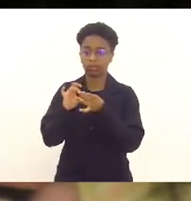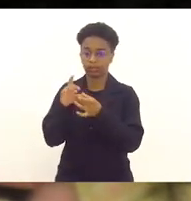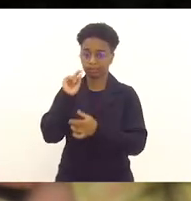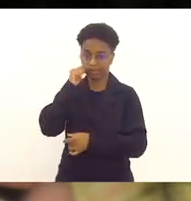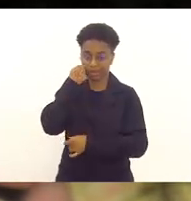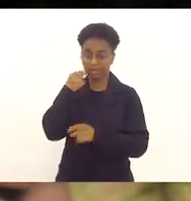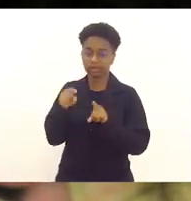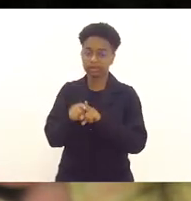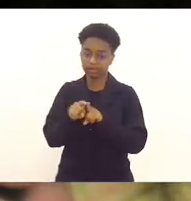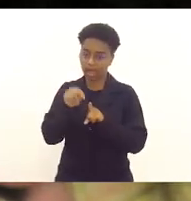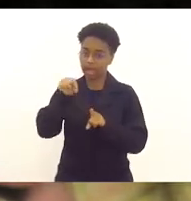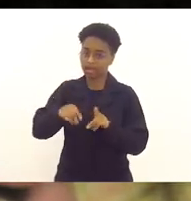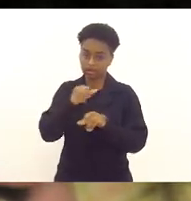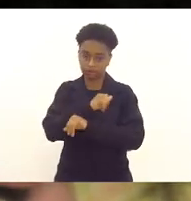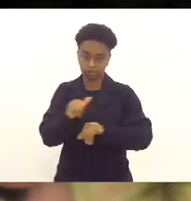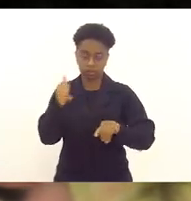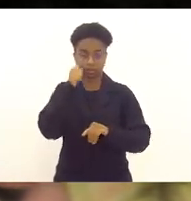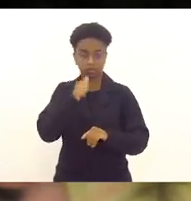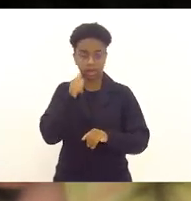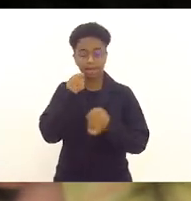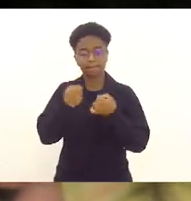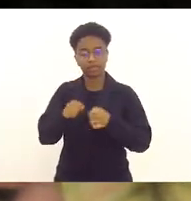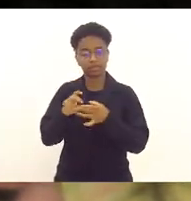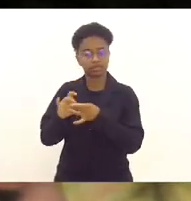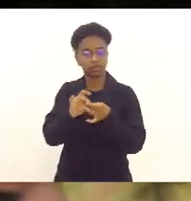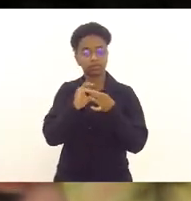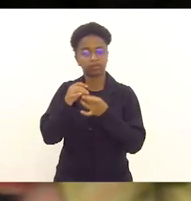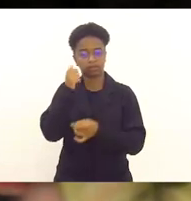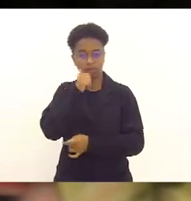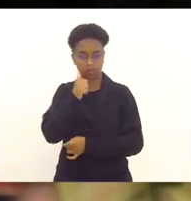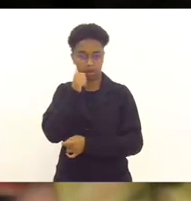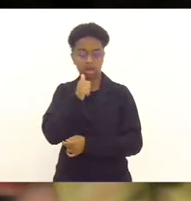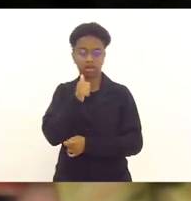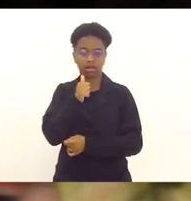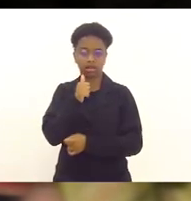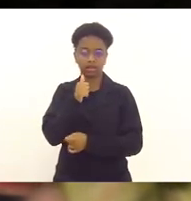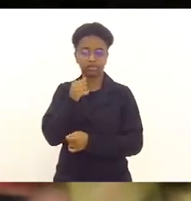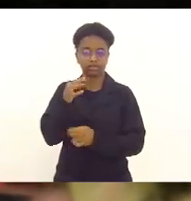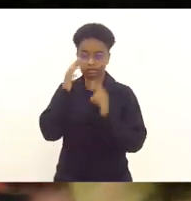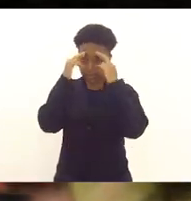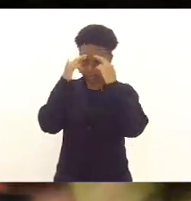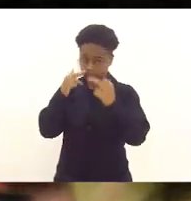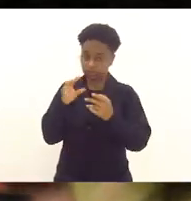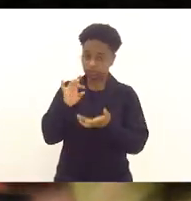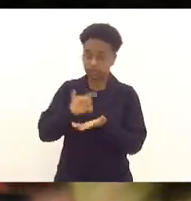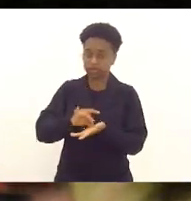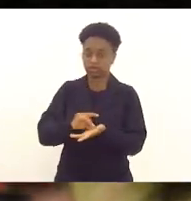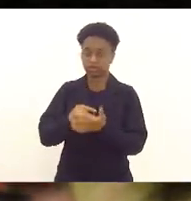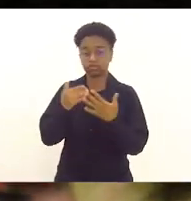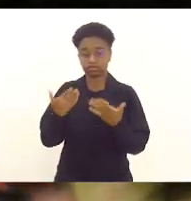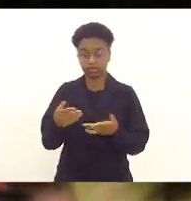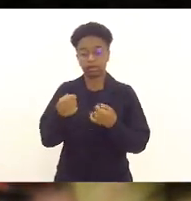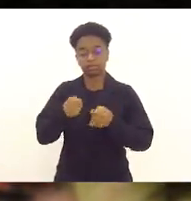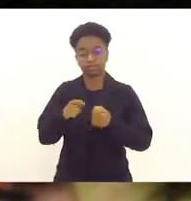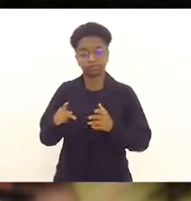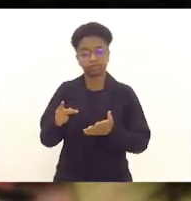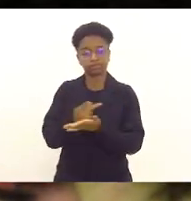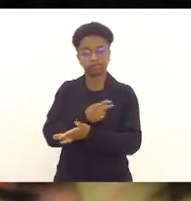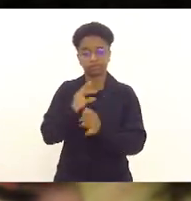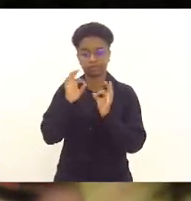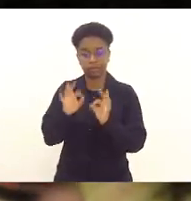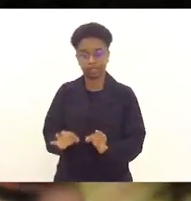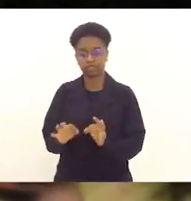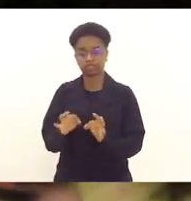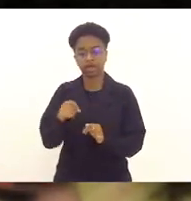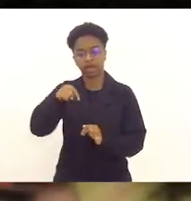aqui eu também para as mulheres digo Vamos fazer uma unidade feminina né de respeito de verdade então isso tem que ser feito aqui